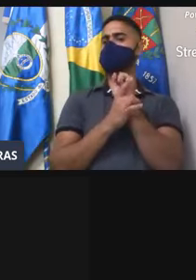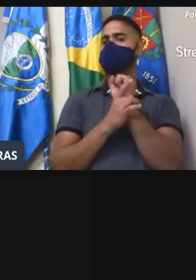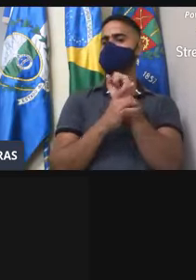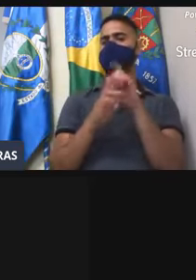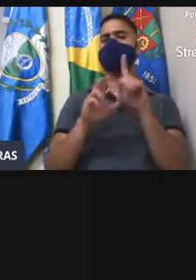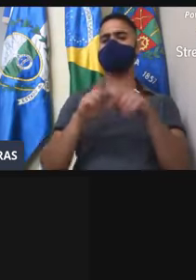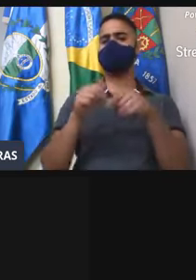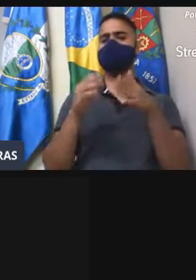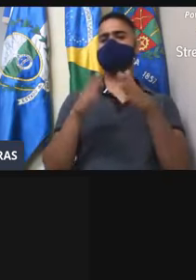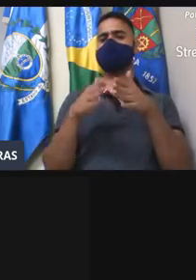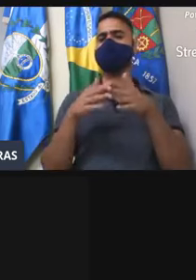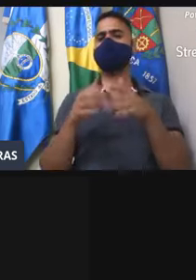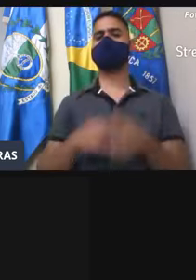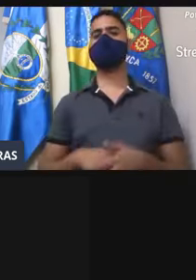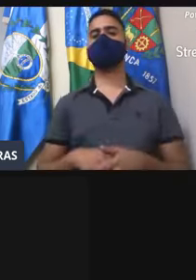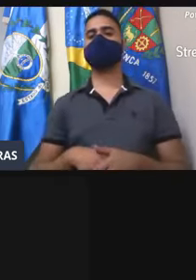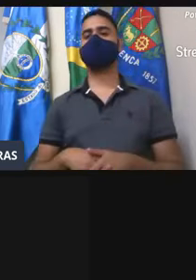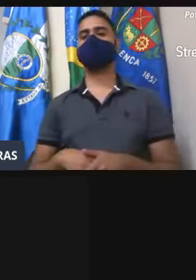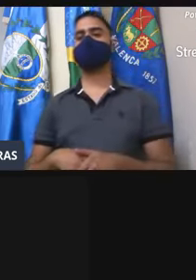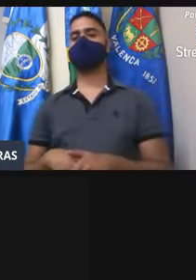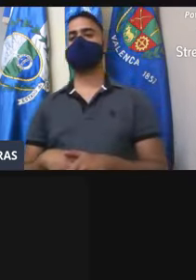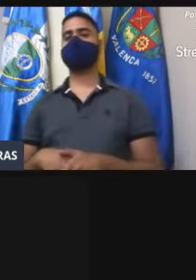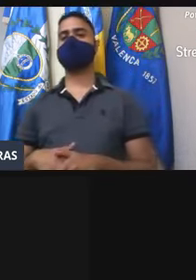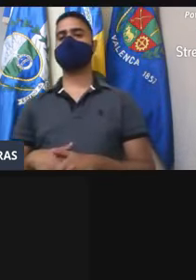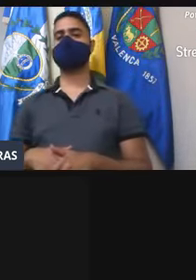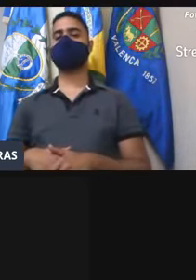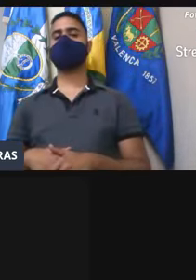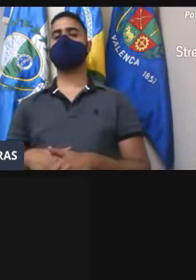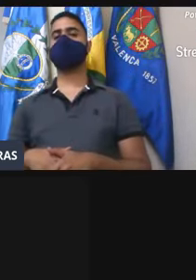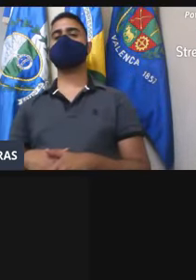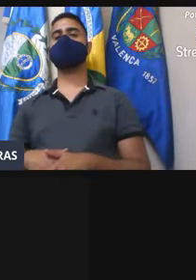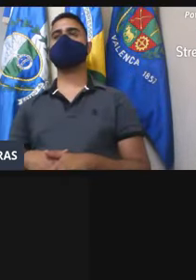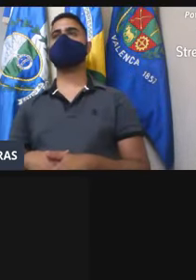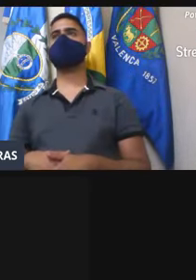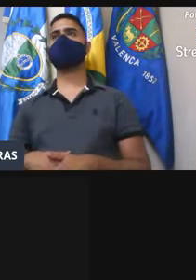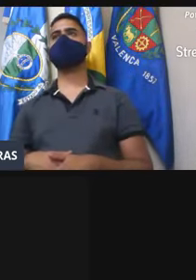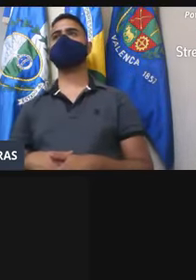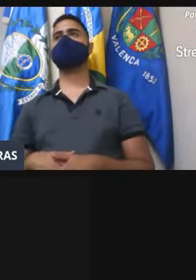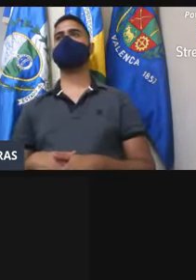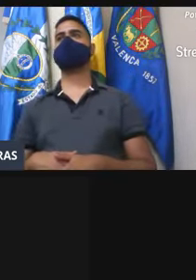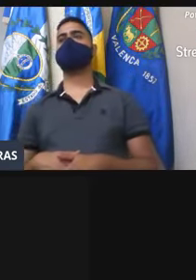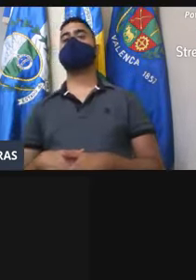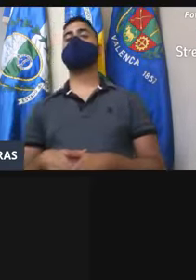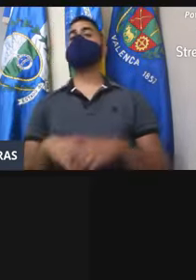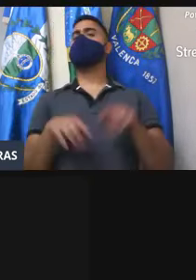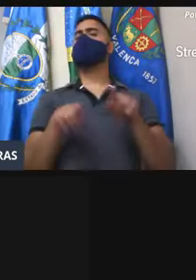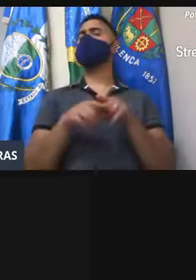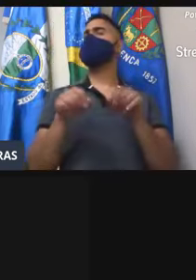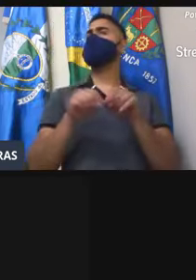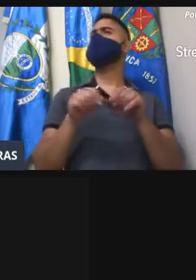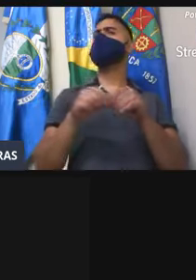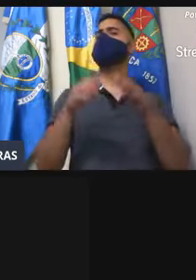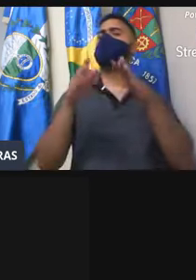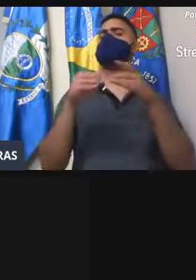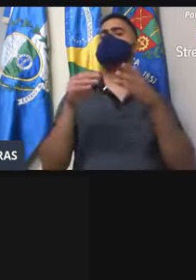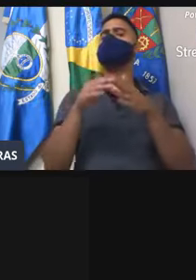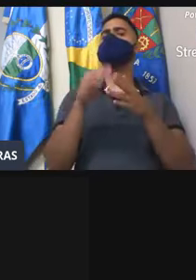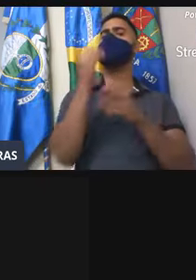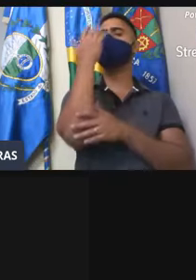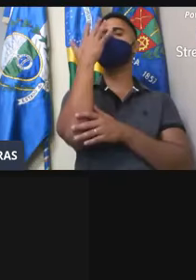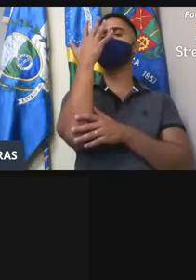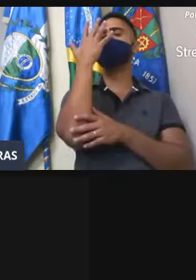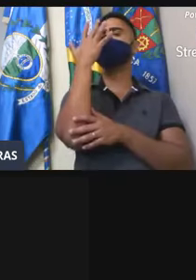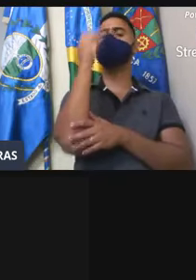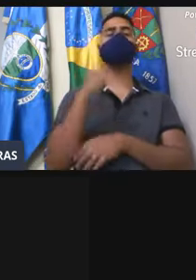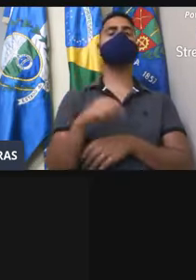também. Eu fiz também uma outra solicitação em fevereiro. Essa é desse ano ainda.